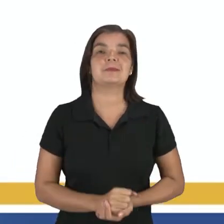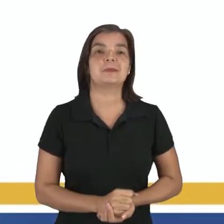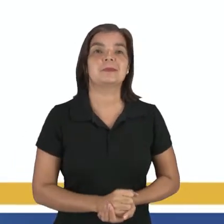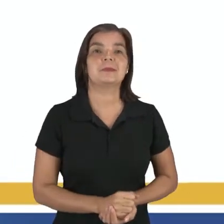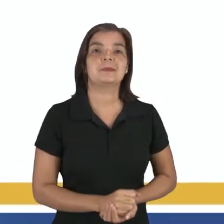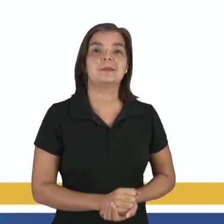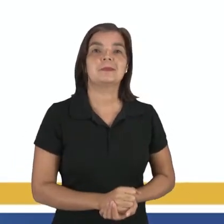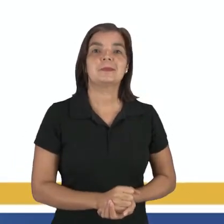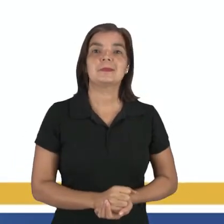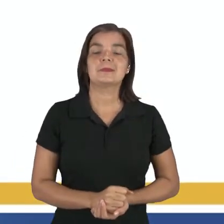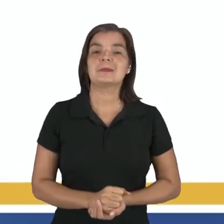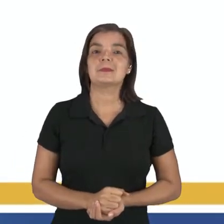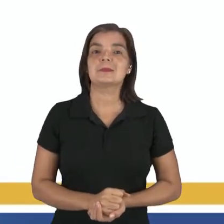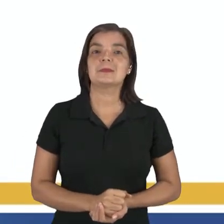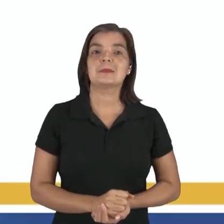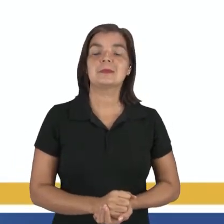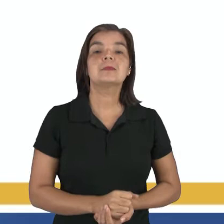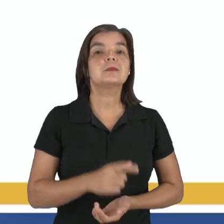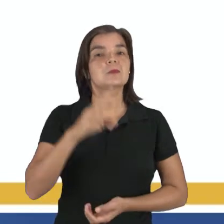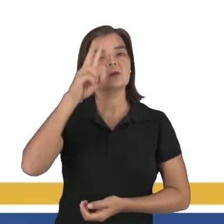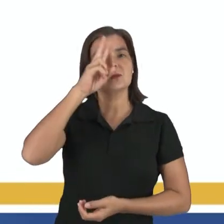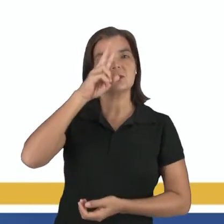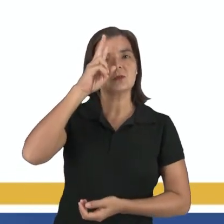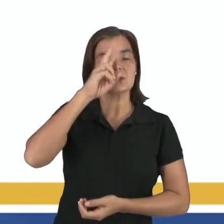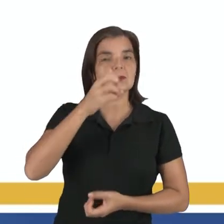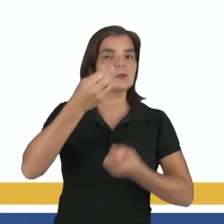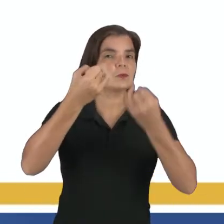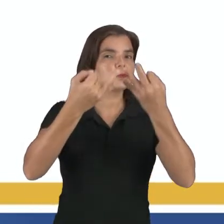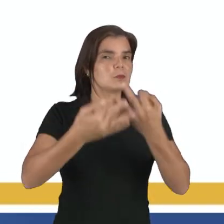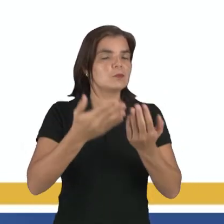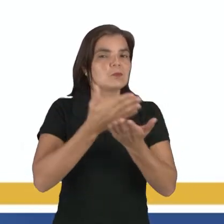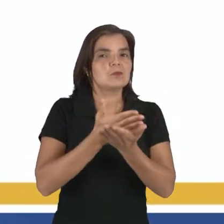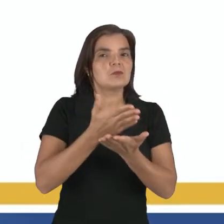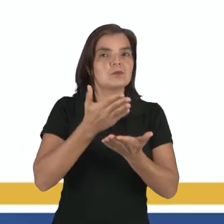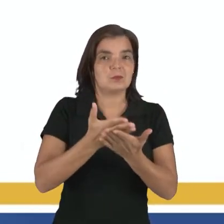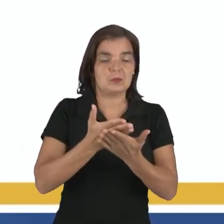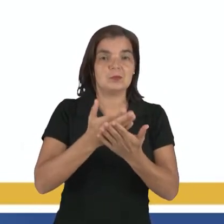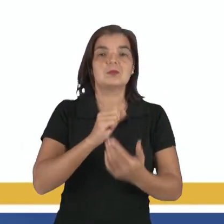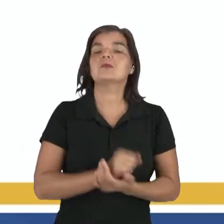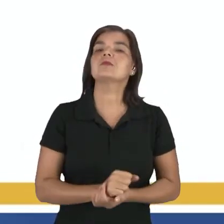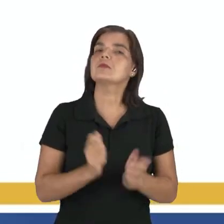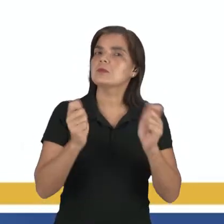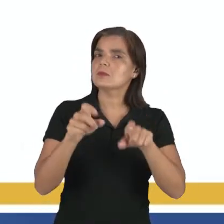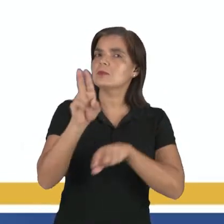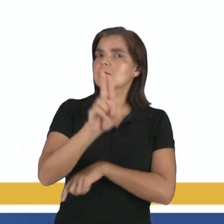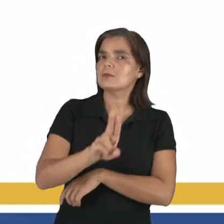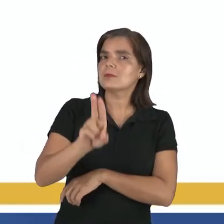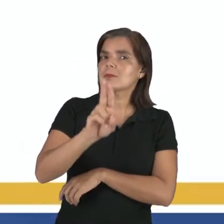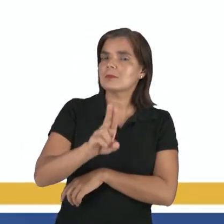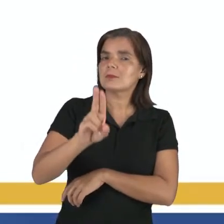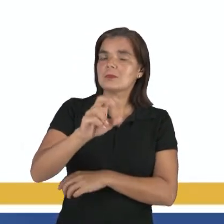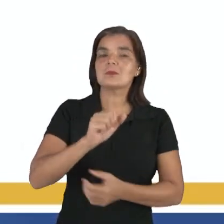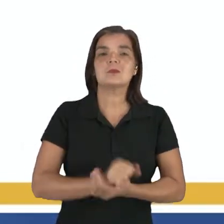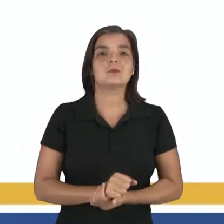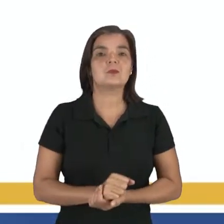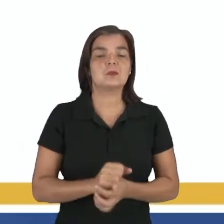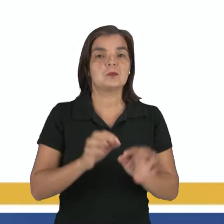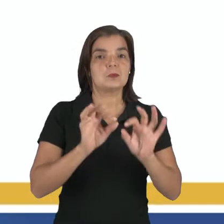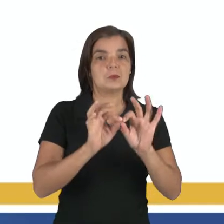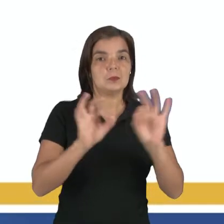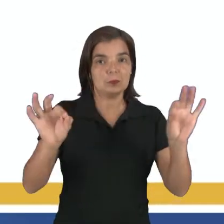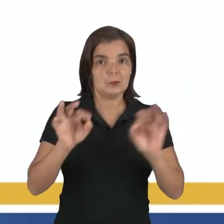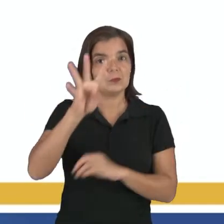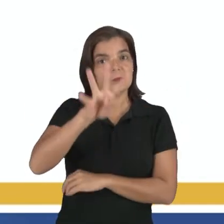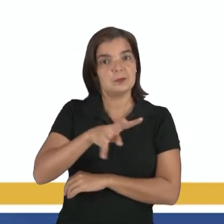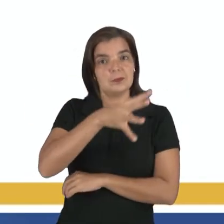isso Oi tá Nós lembramos que nós falamos lá no início nós podemos usar ou a